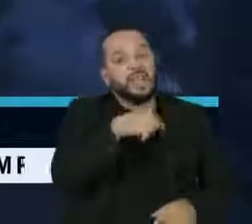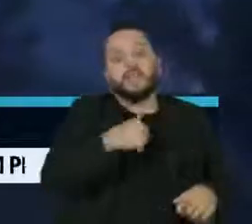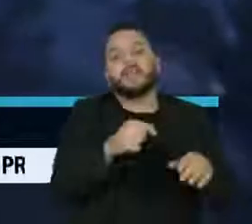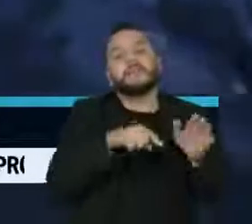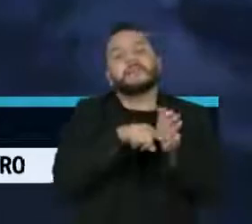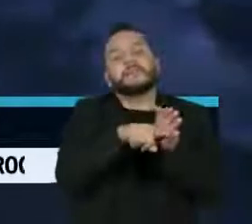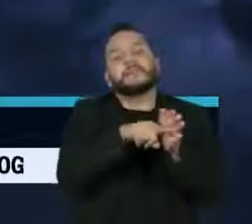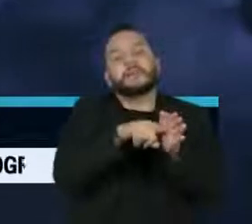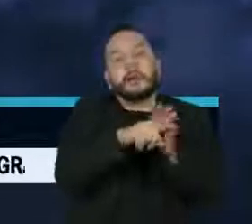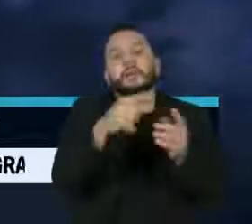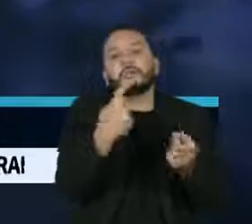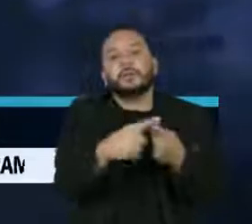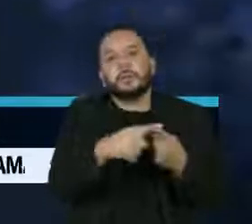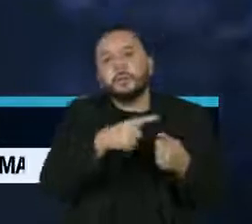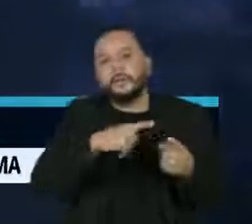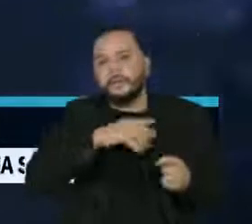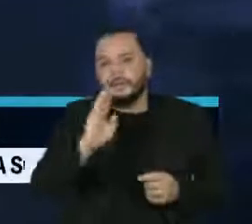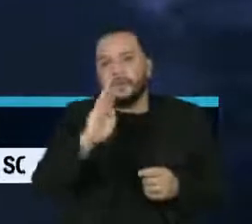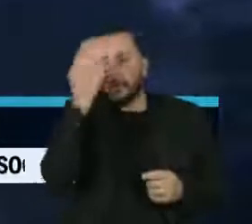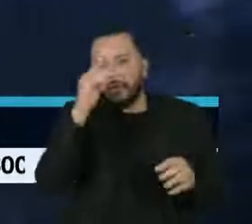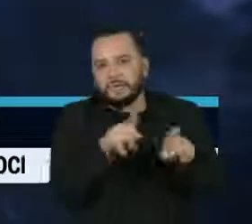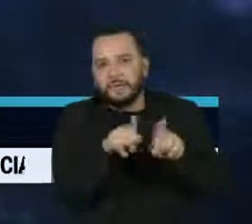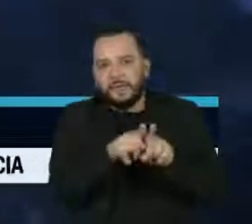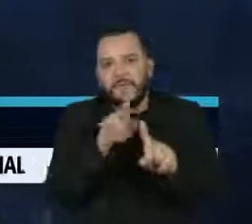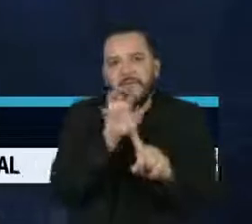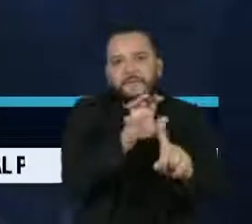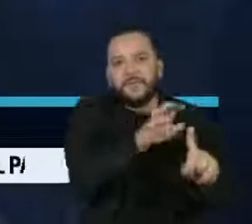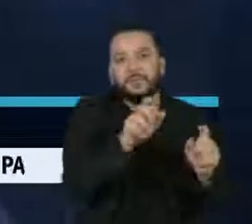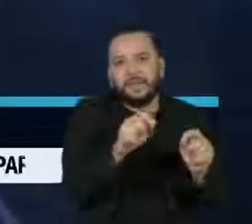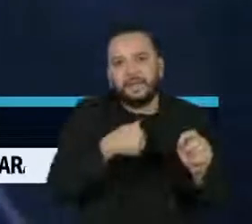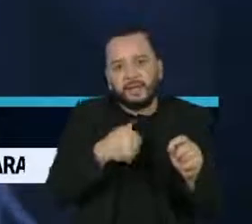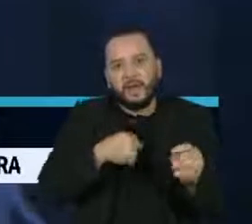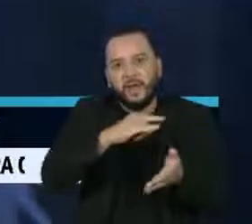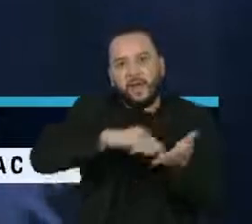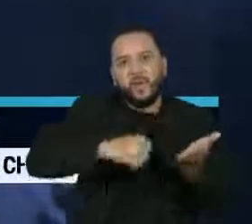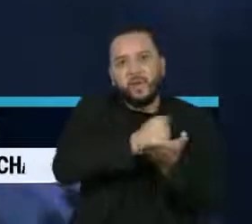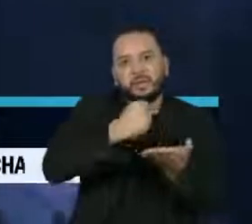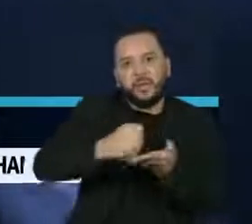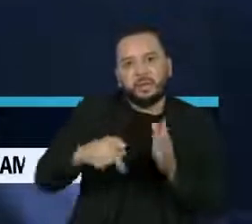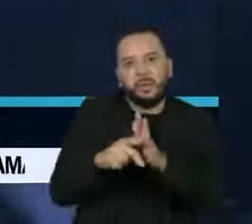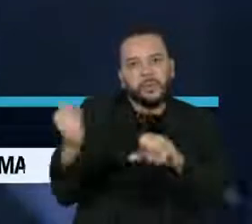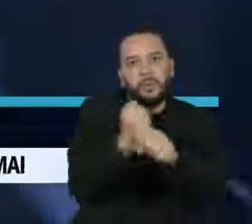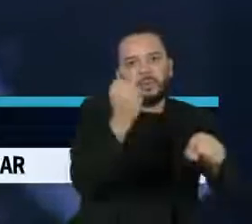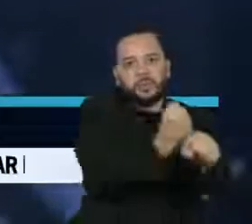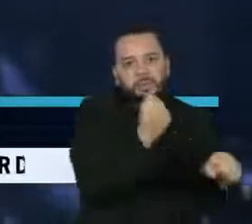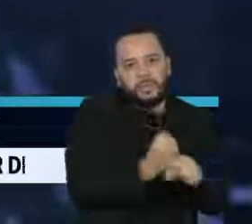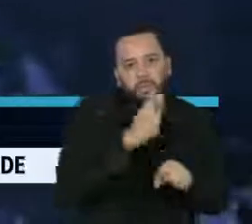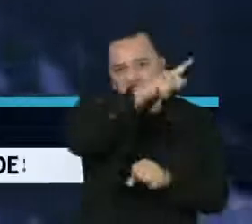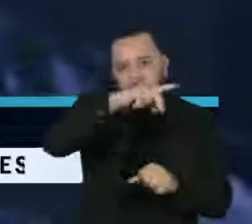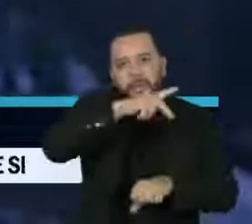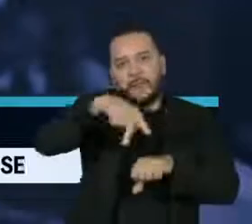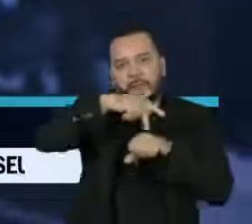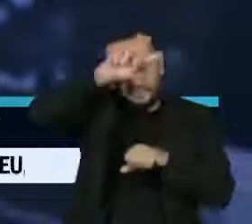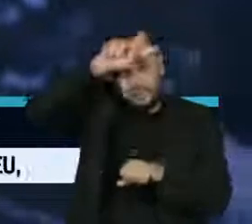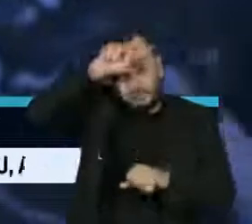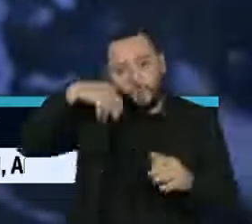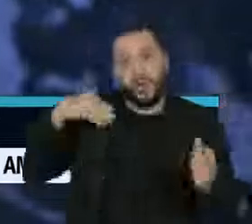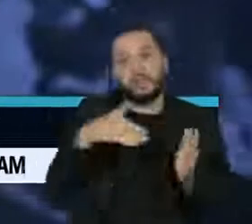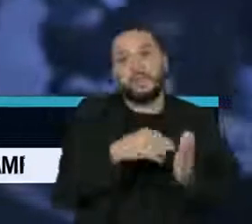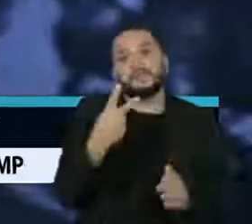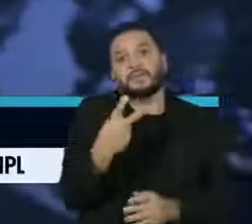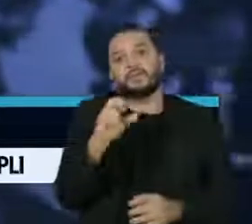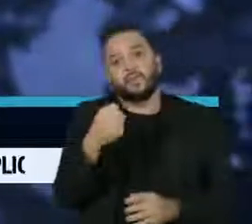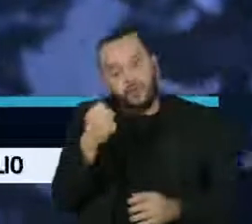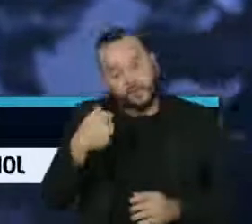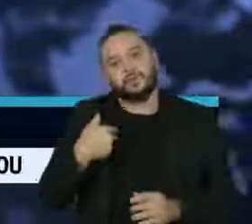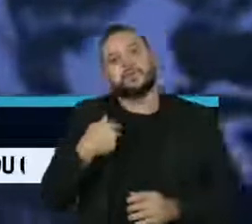conspiração e tráfico de influência em contratos de obras públicas o presidente terá até o dia 28 de Março para se